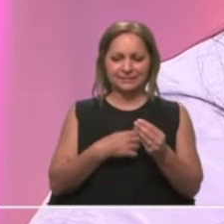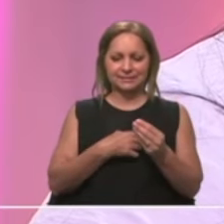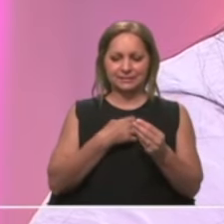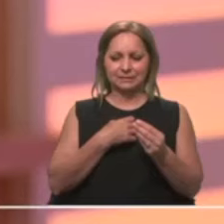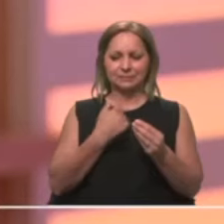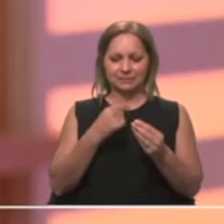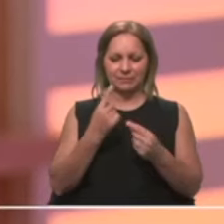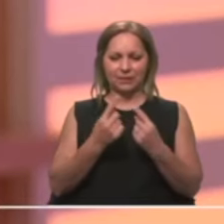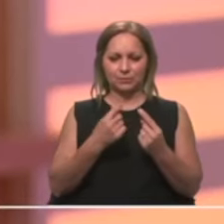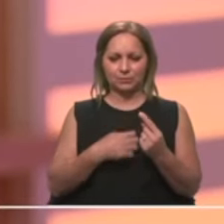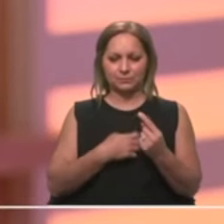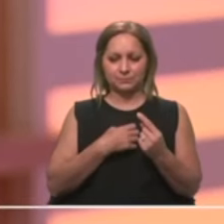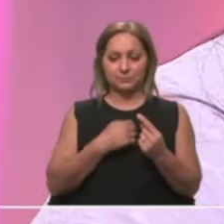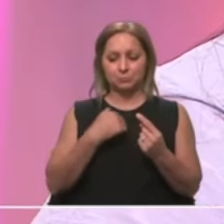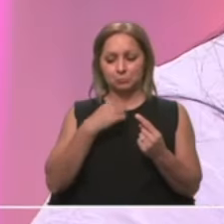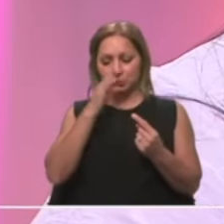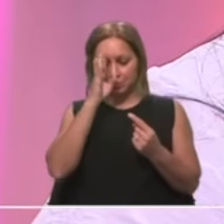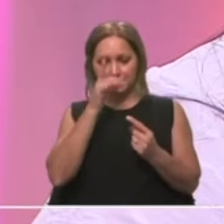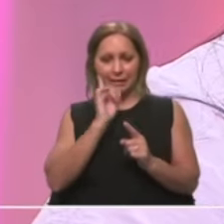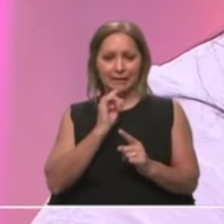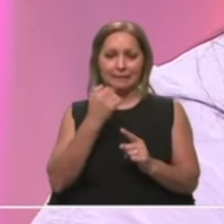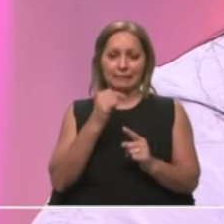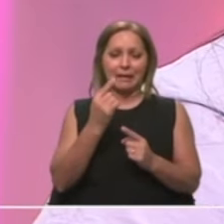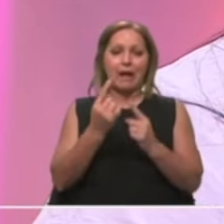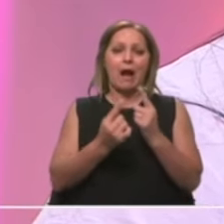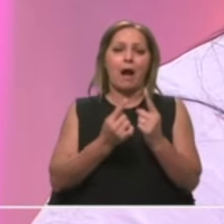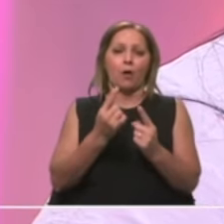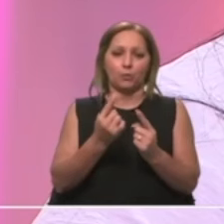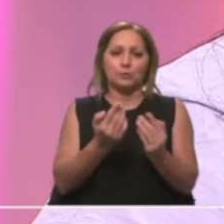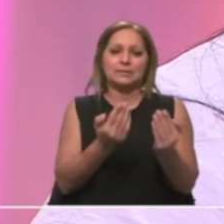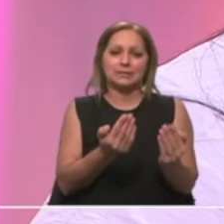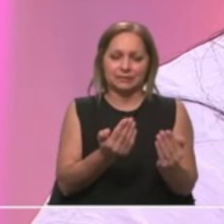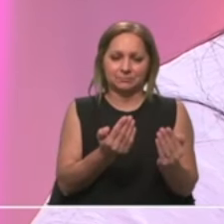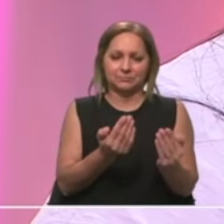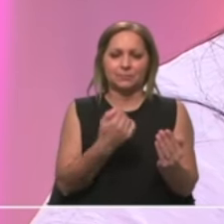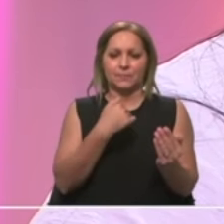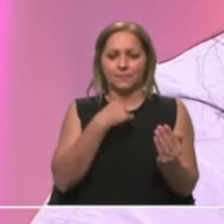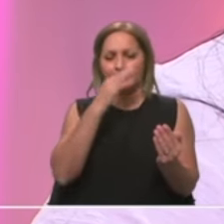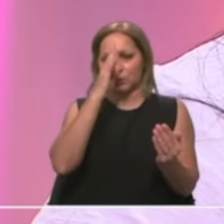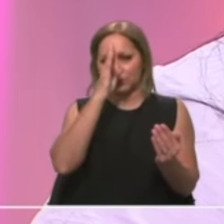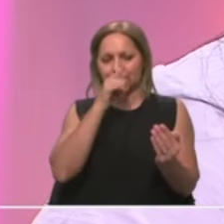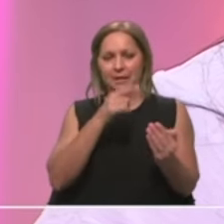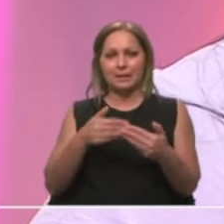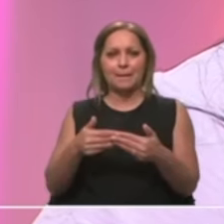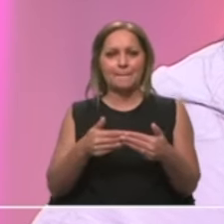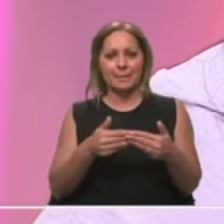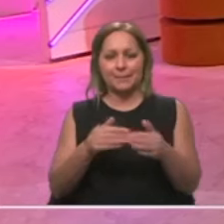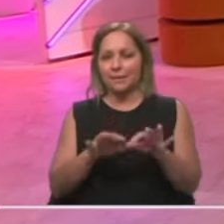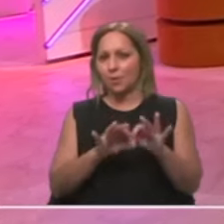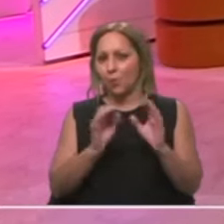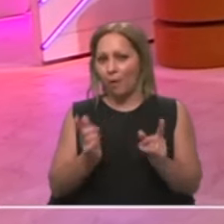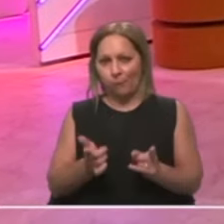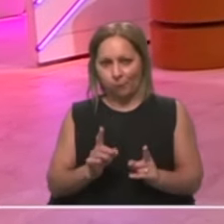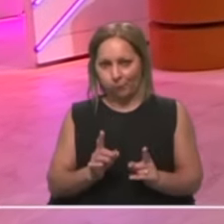Teve algum pressentimento? Eu sabia que ela tinha qualquer coisa. Eu sabia. Eu sabia que ela não era uma bebê igual aos outros